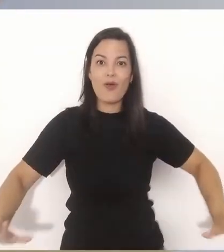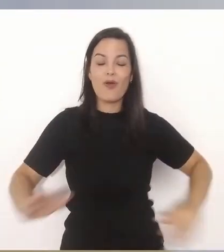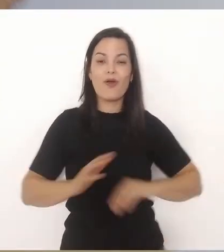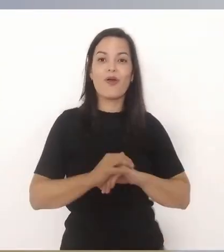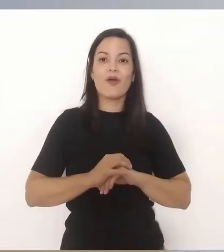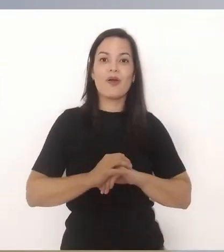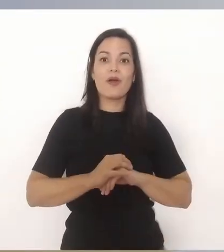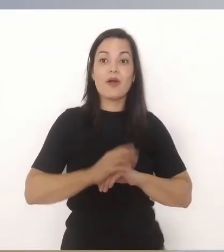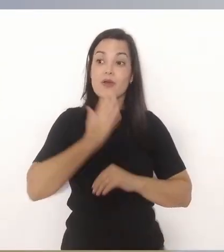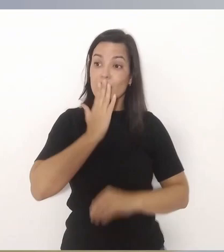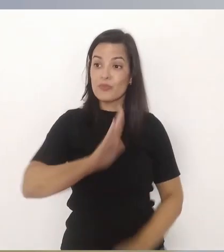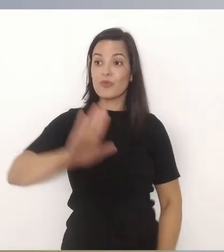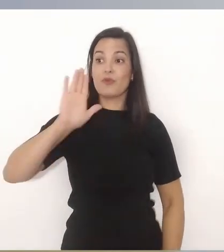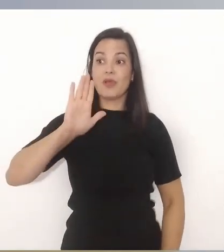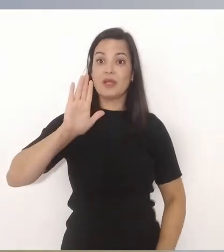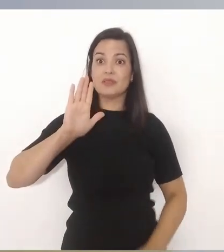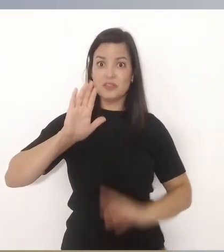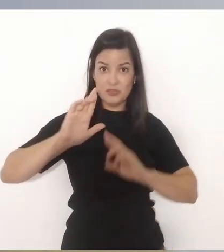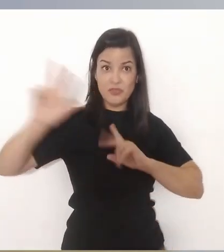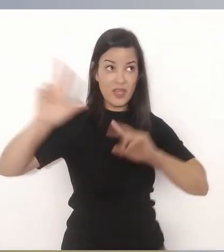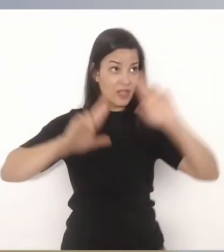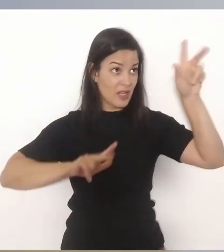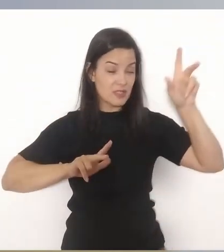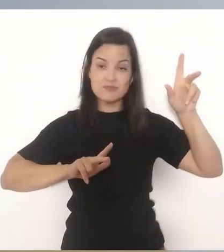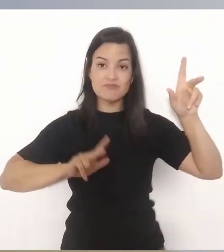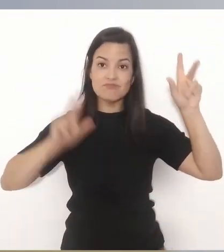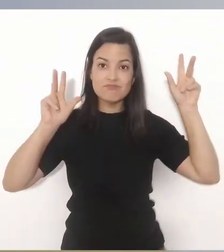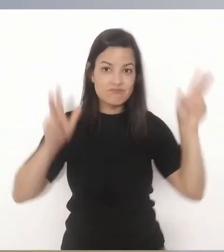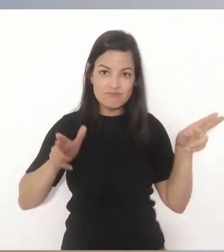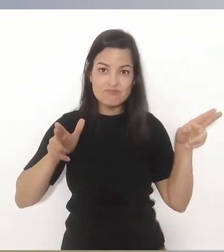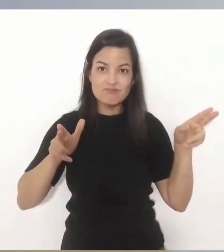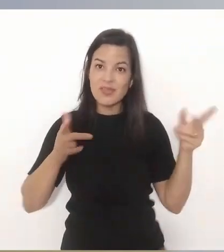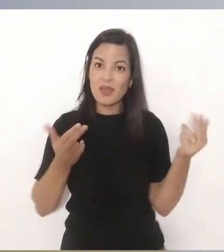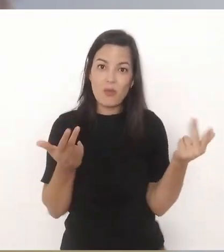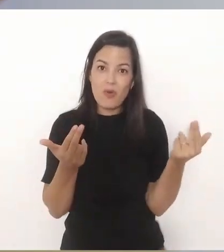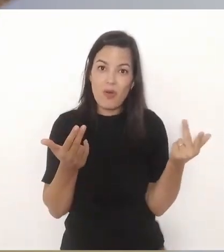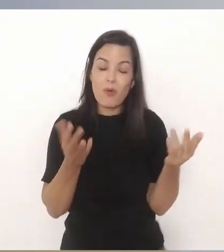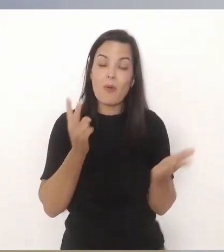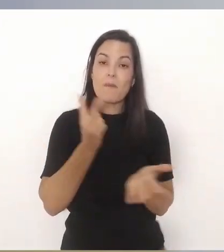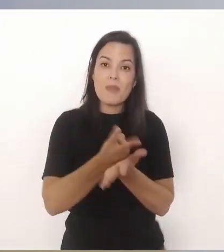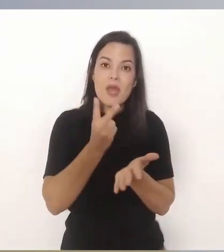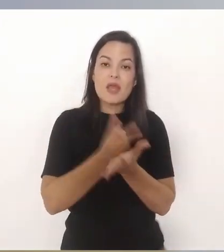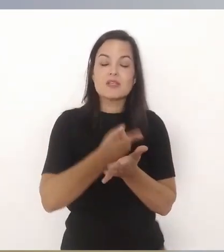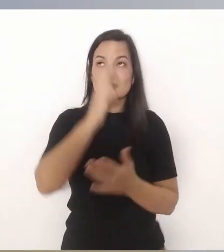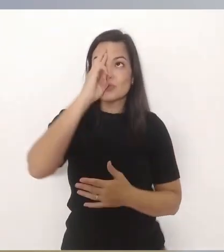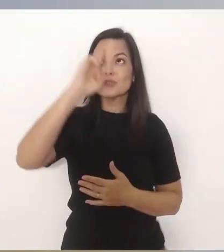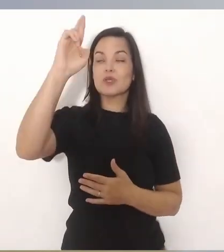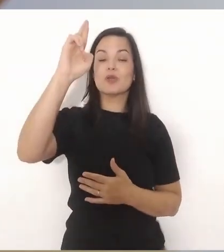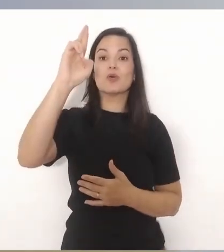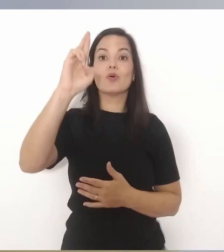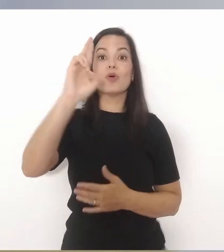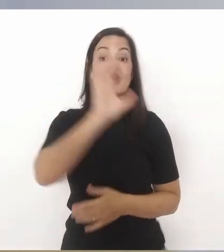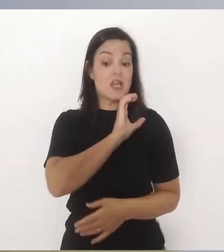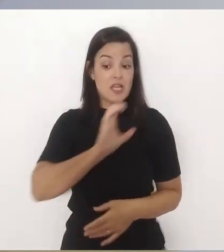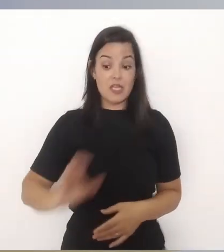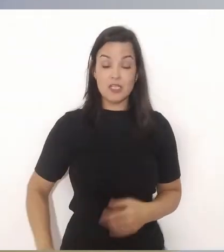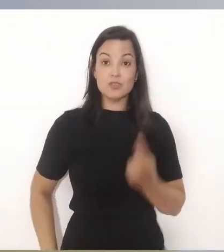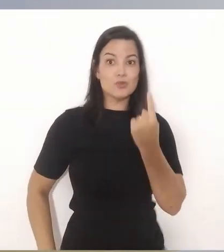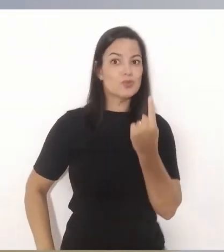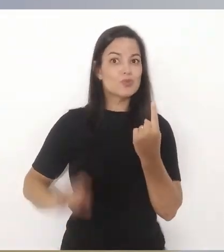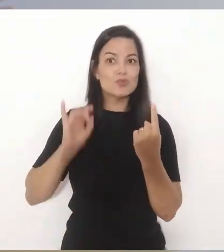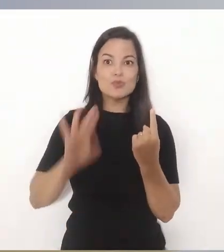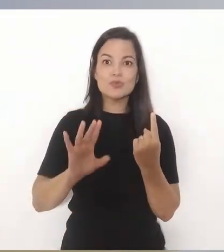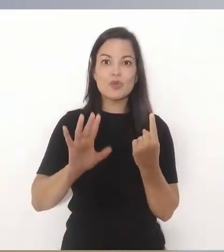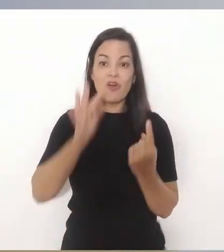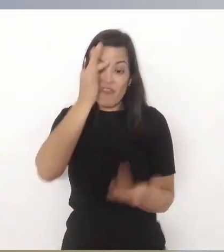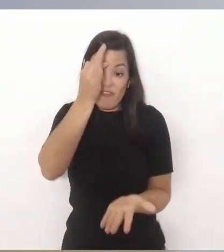distintas, são as mesmas promessas, as mesmas esperanças. Um só Senhor, um só Cristo é o nosso Salvador. Uma só fé,